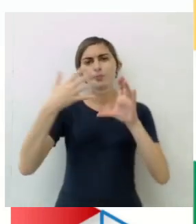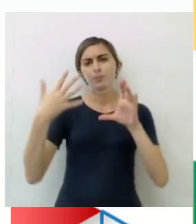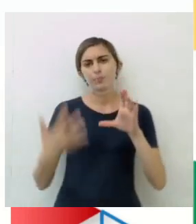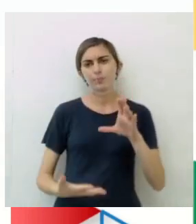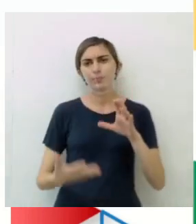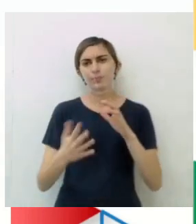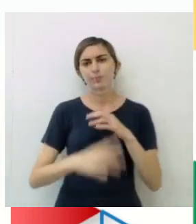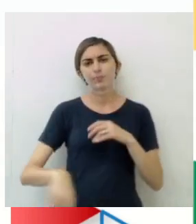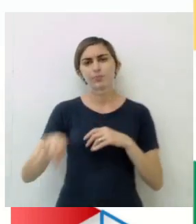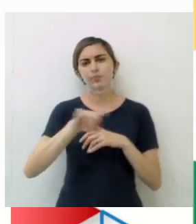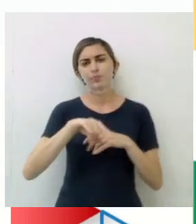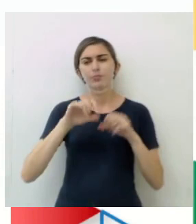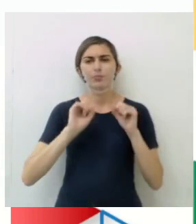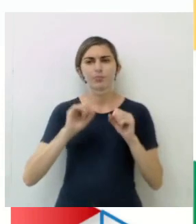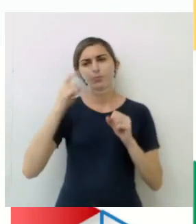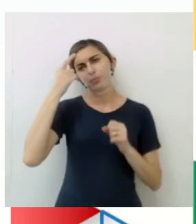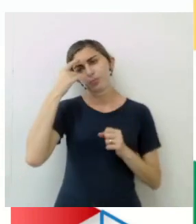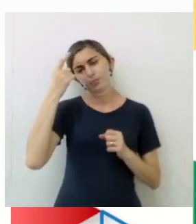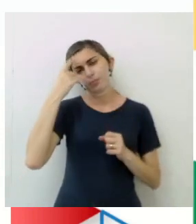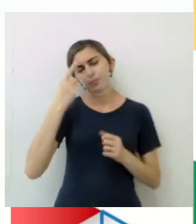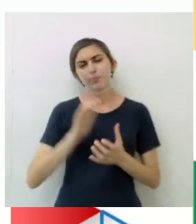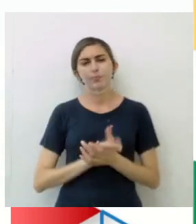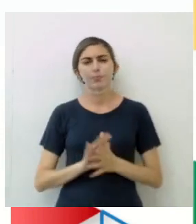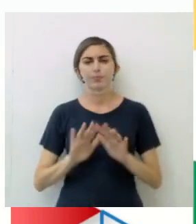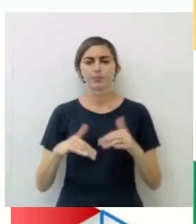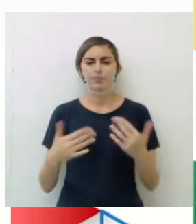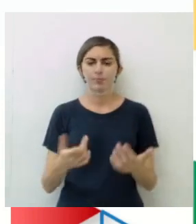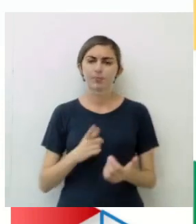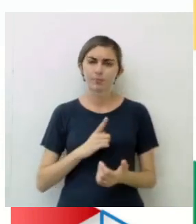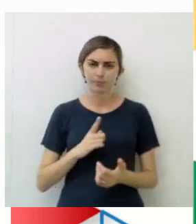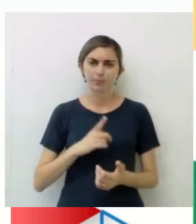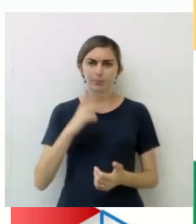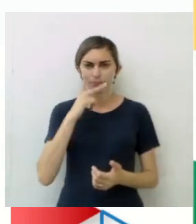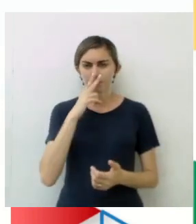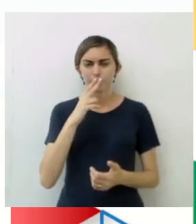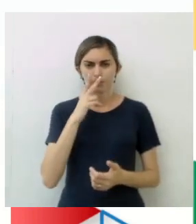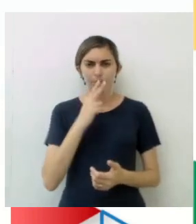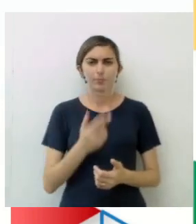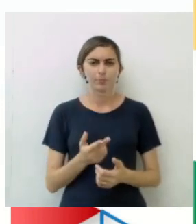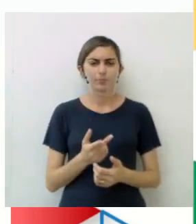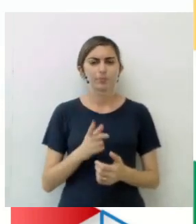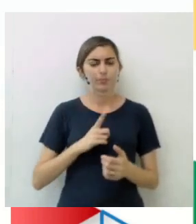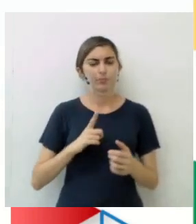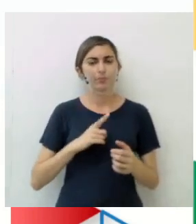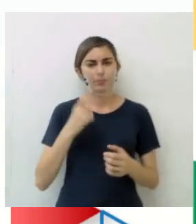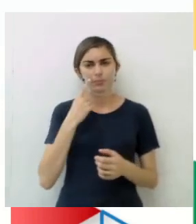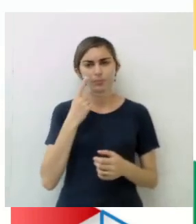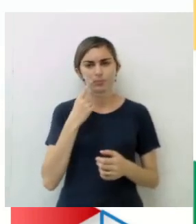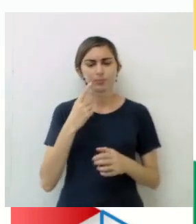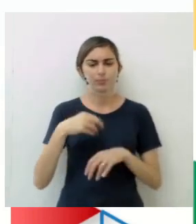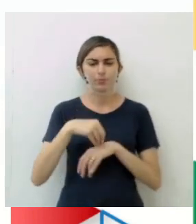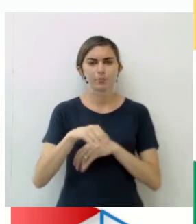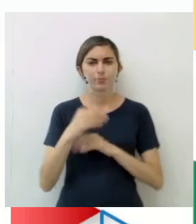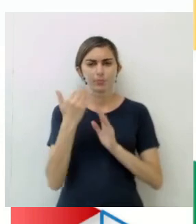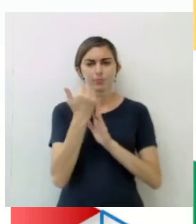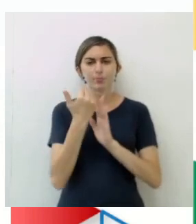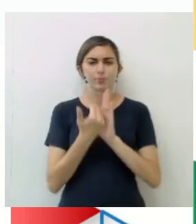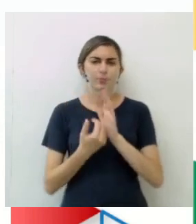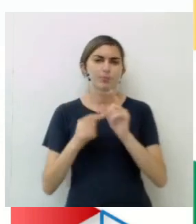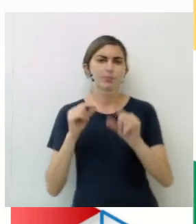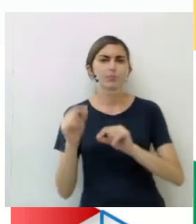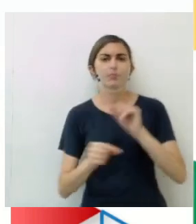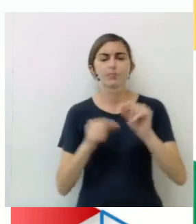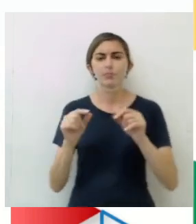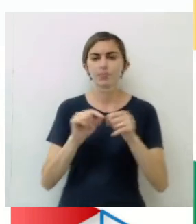características que vocês podem pensar? Ah, será que tem isso mesmo? Então a gente vai ver passo a passo o que é que